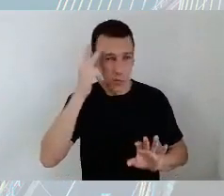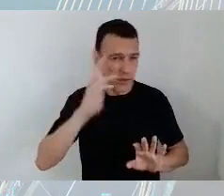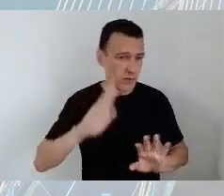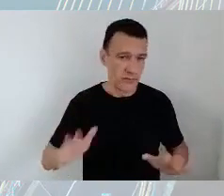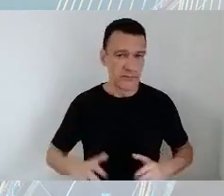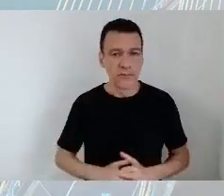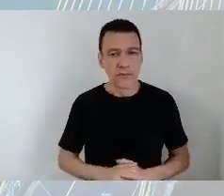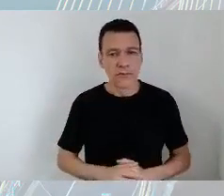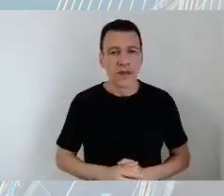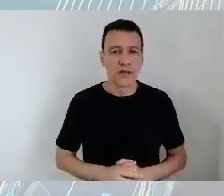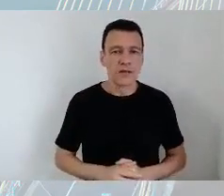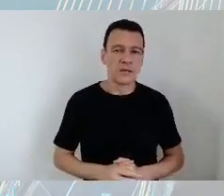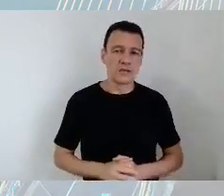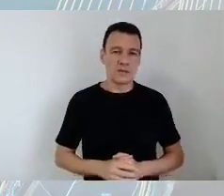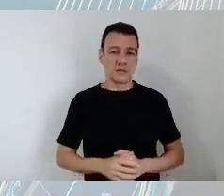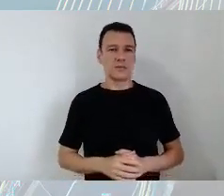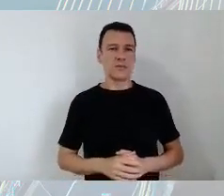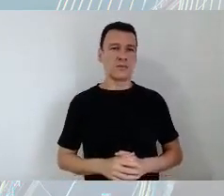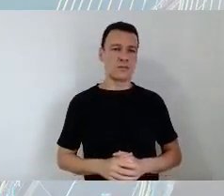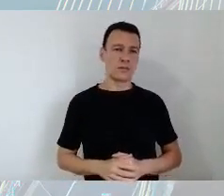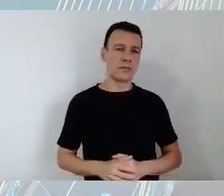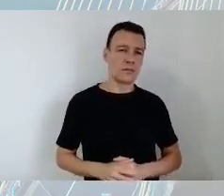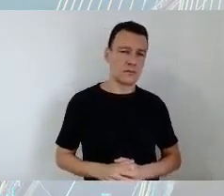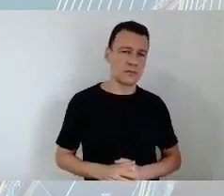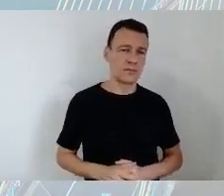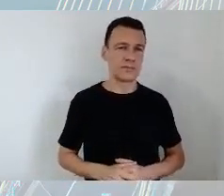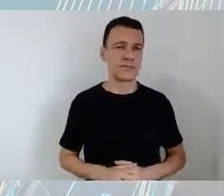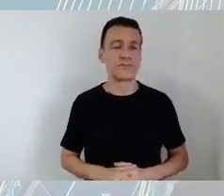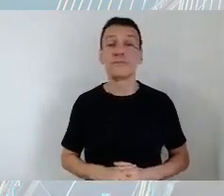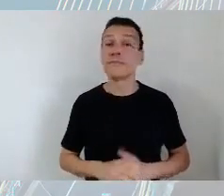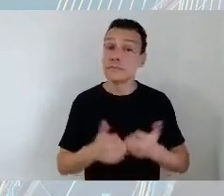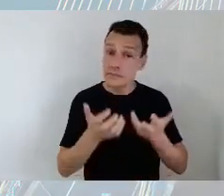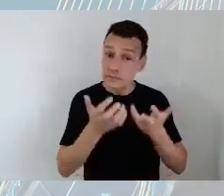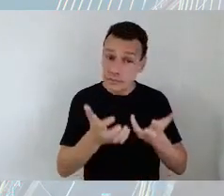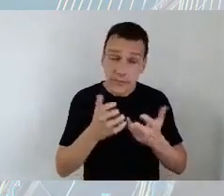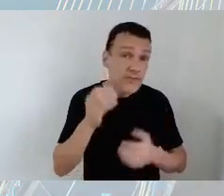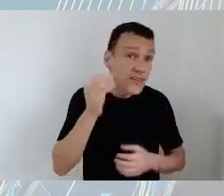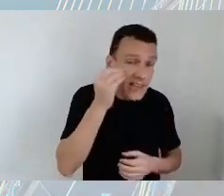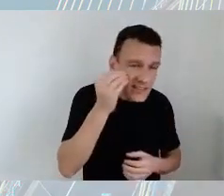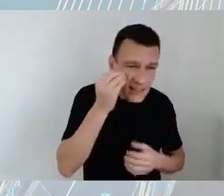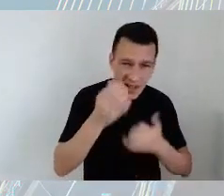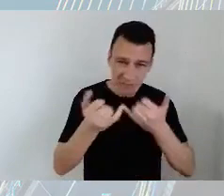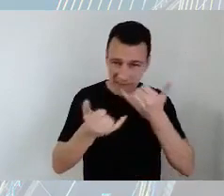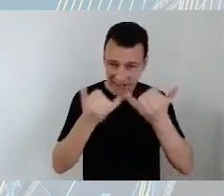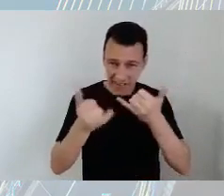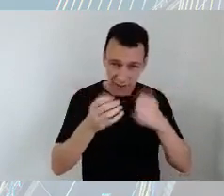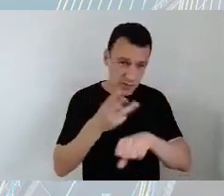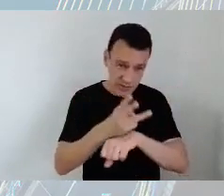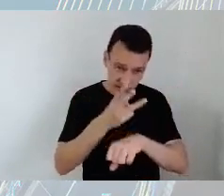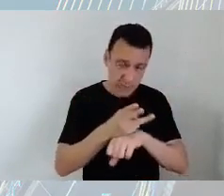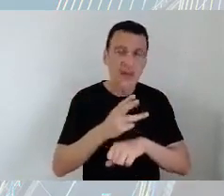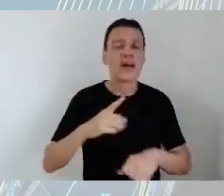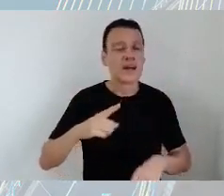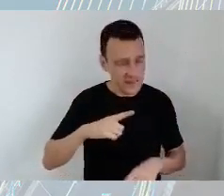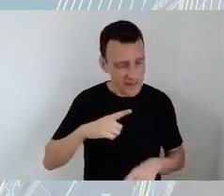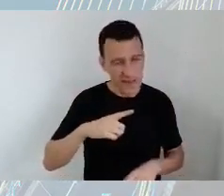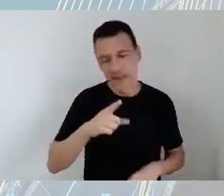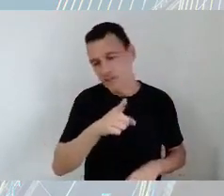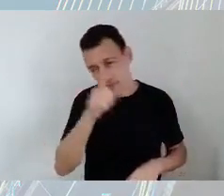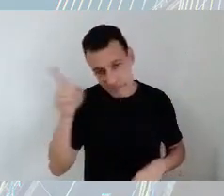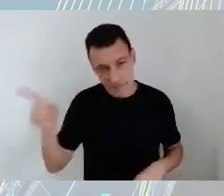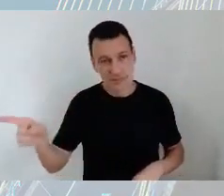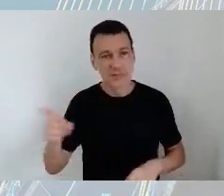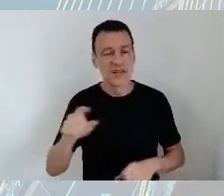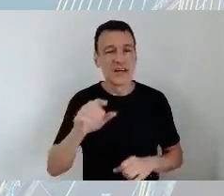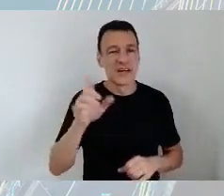Quem quiser testar isso, não em produção, mas começar a testar e brincar com o WhatsApp, a gente tem uma sandbox. Eu não vou demorar muito tempo sobre isso aqui,